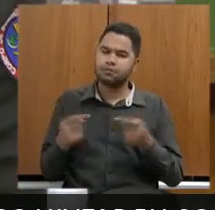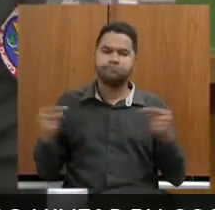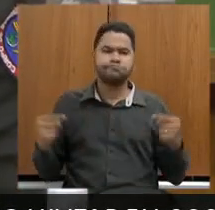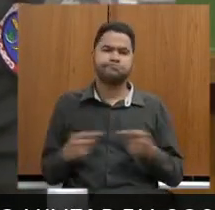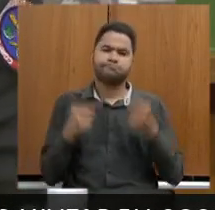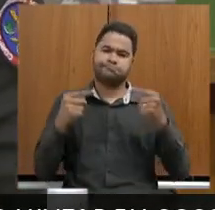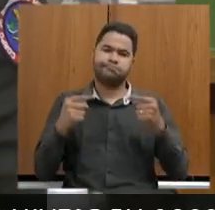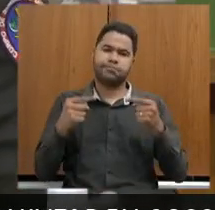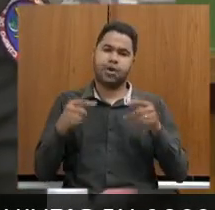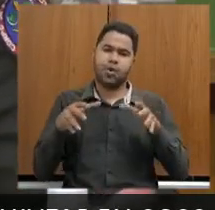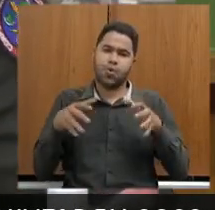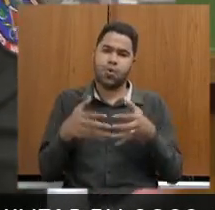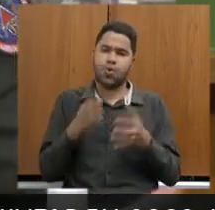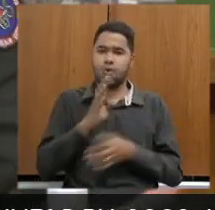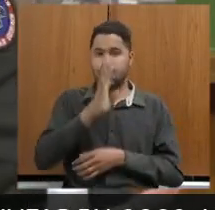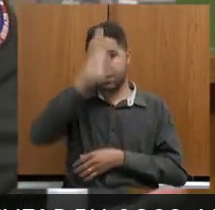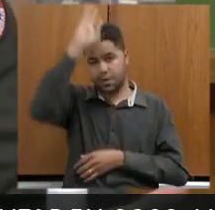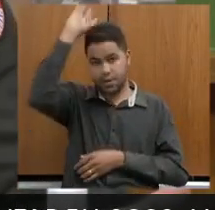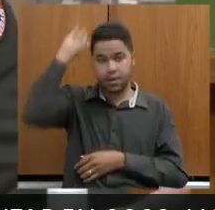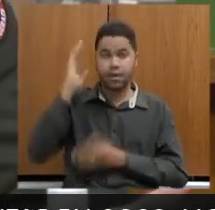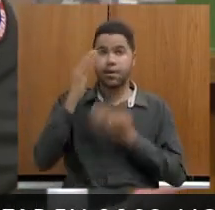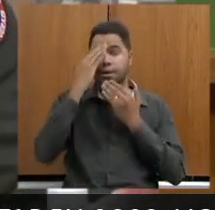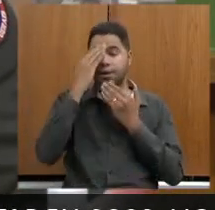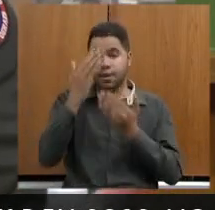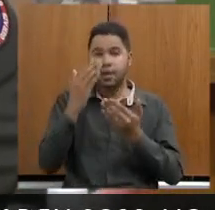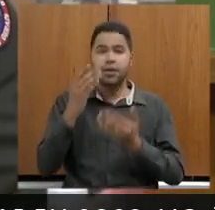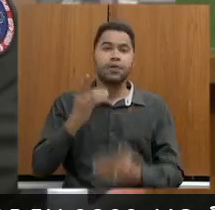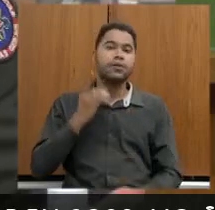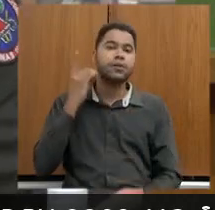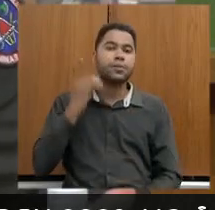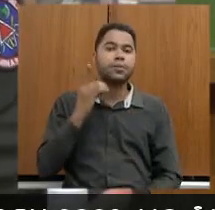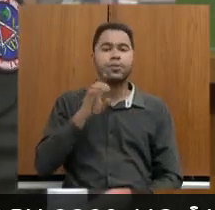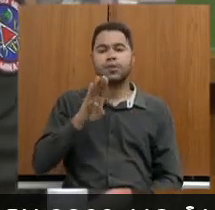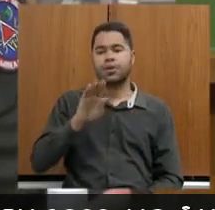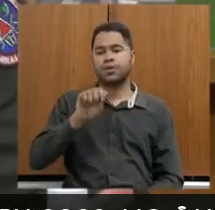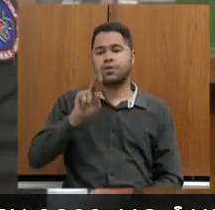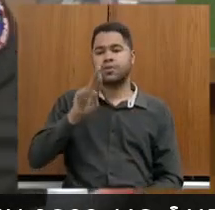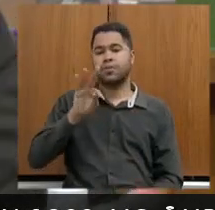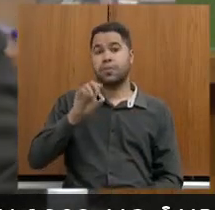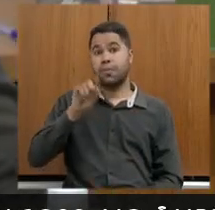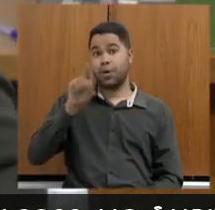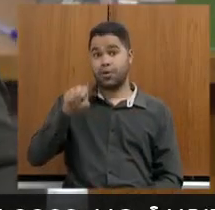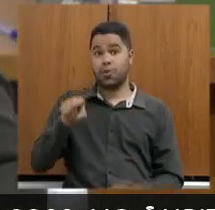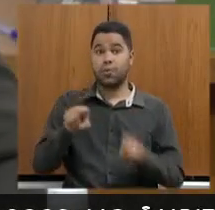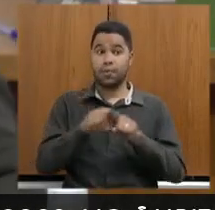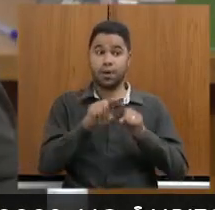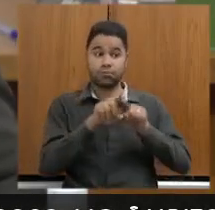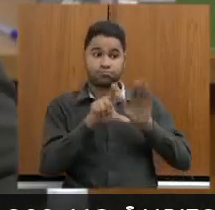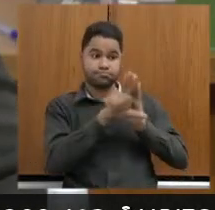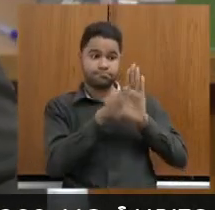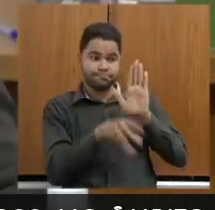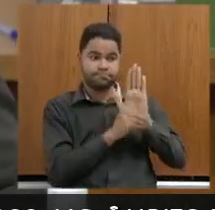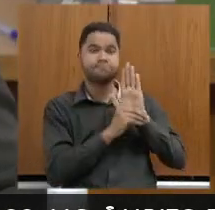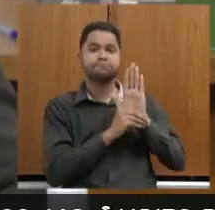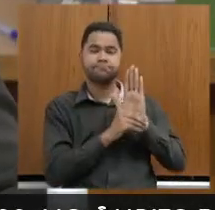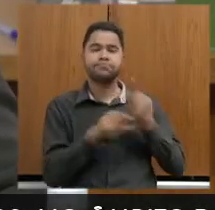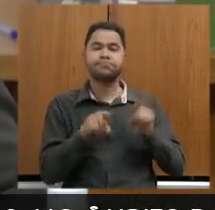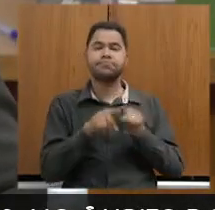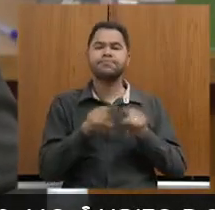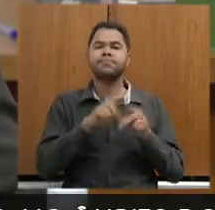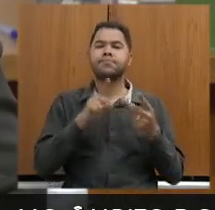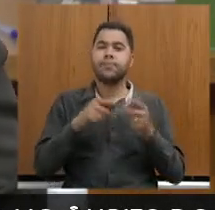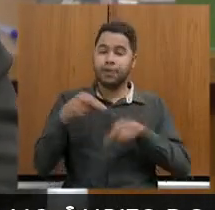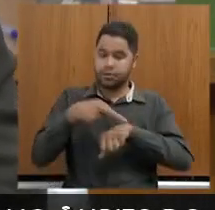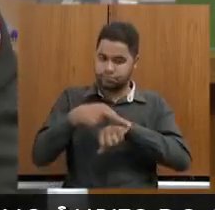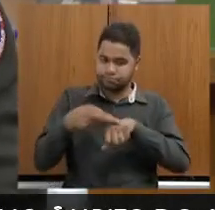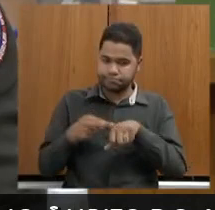ao Corpo de Bombeiros agradecer o deputado Bartô pelas o que ele direcionou o deputado Sargento Rodrigues